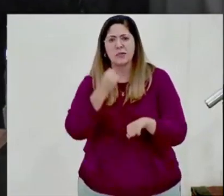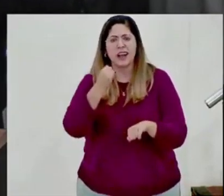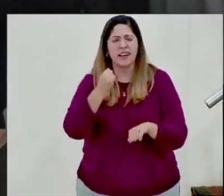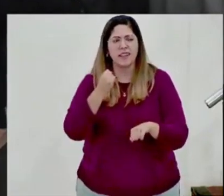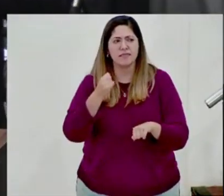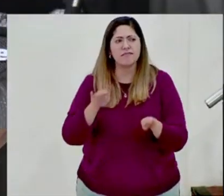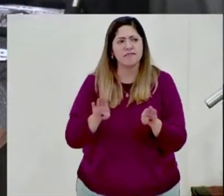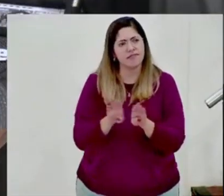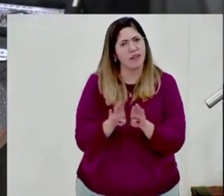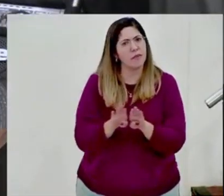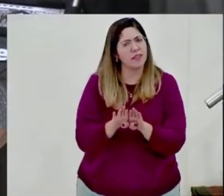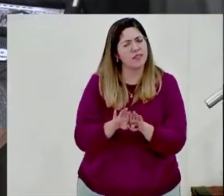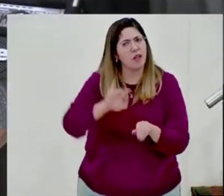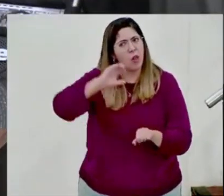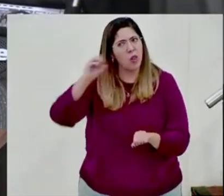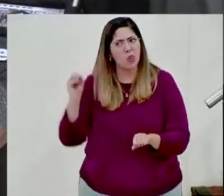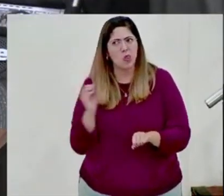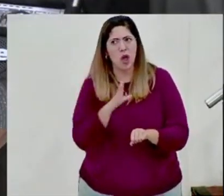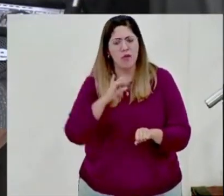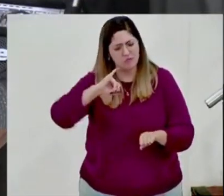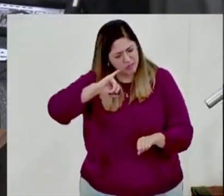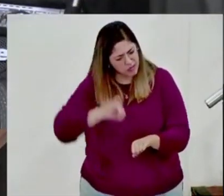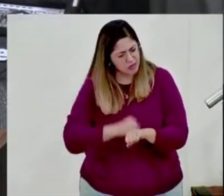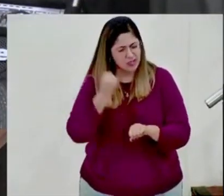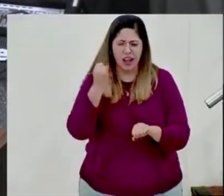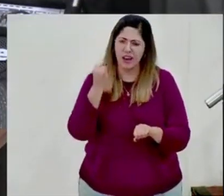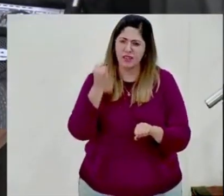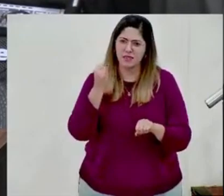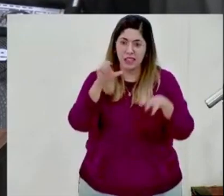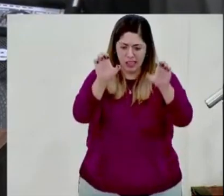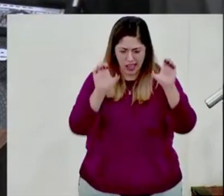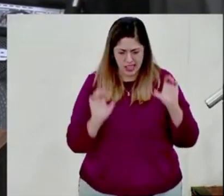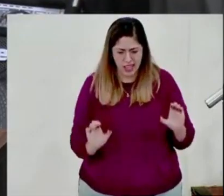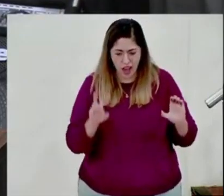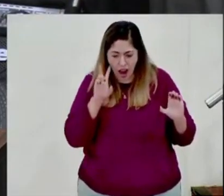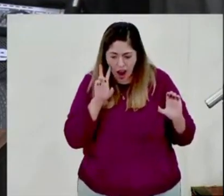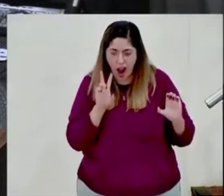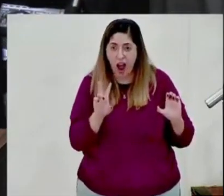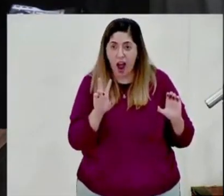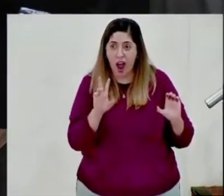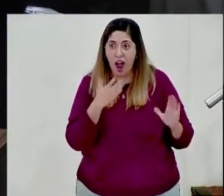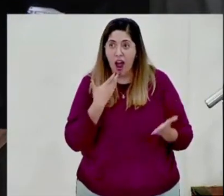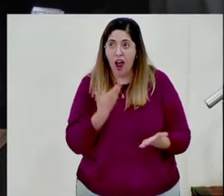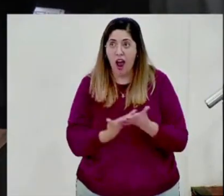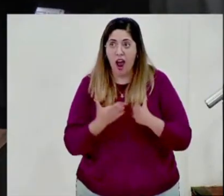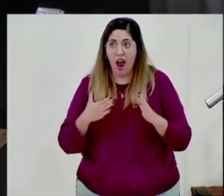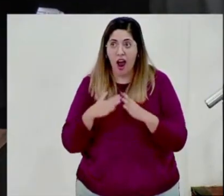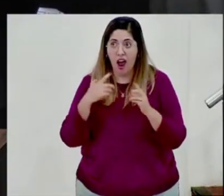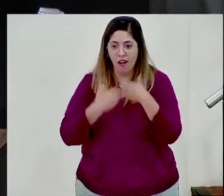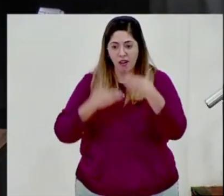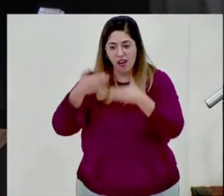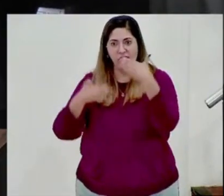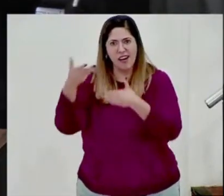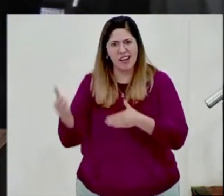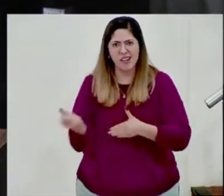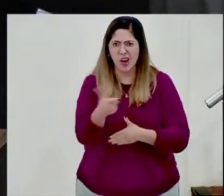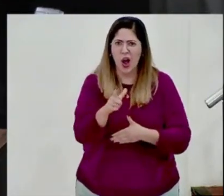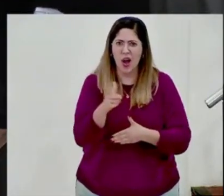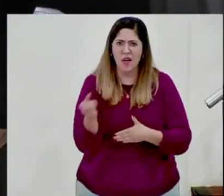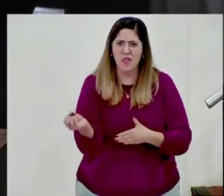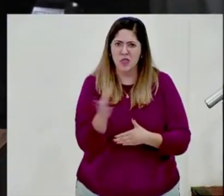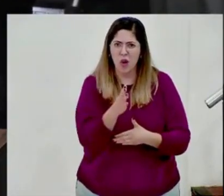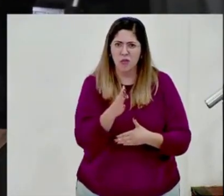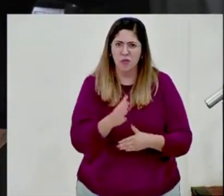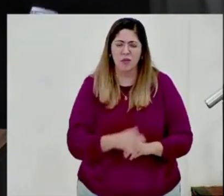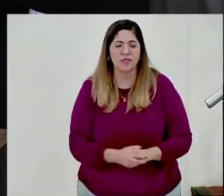46, você já viu qual é. Mas a Nova Jerusalém que Ezequiel vê com um templo reconstruído, tem um rio ali que